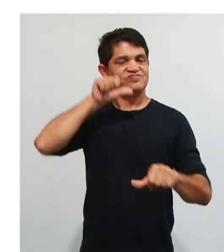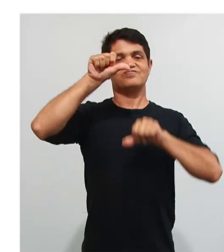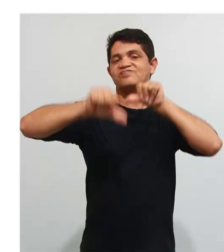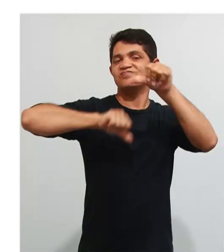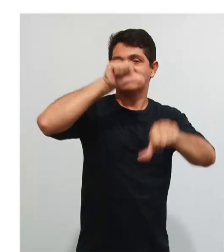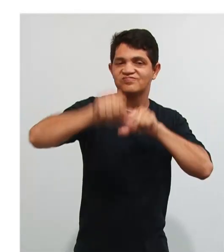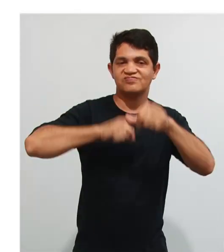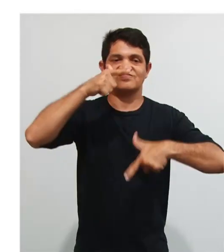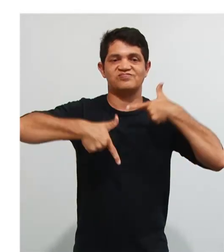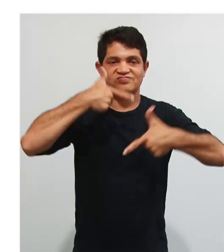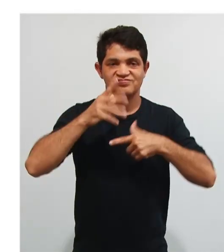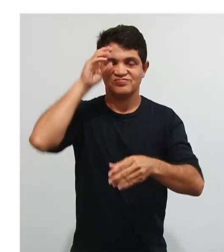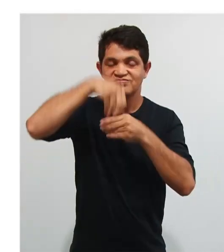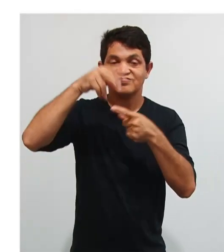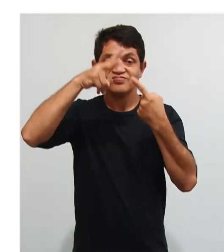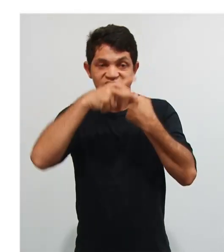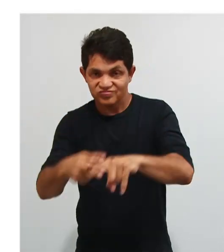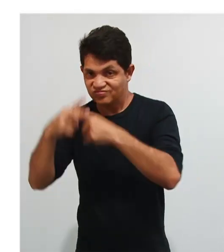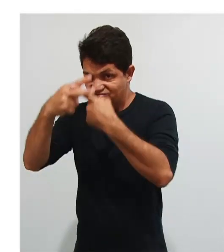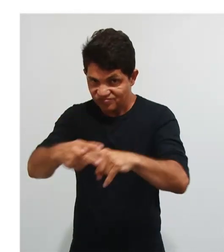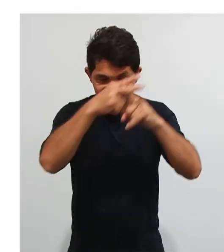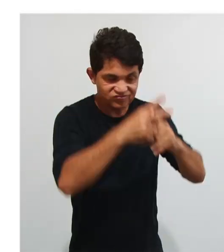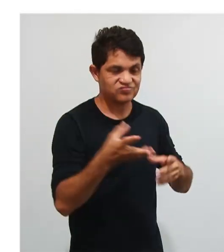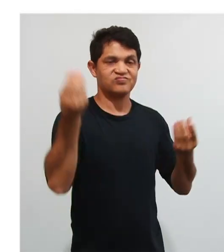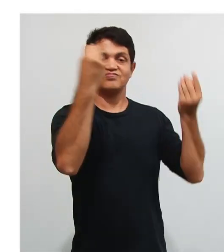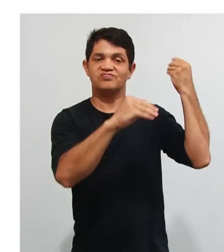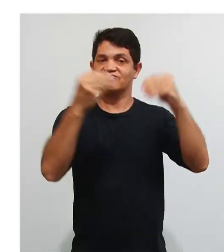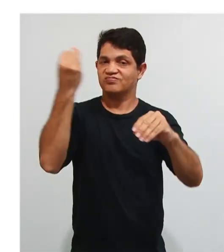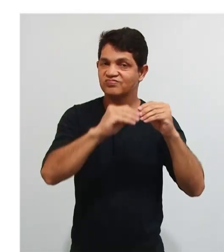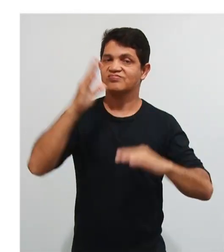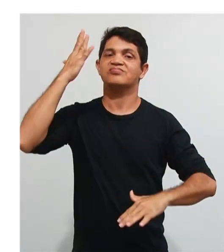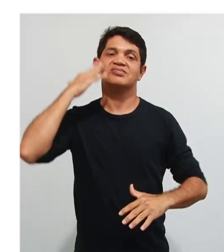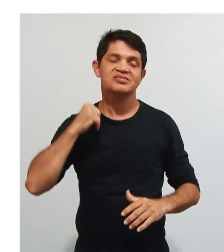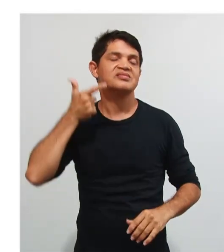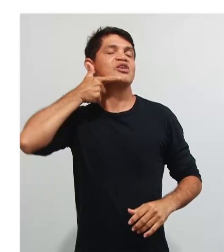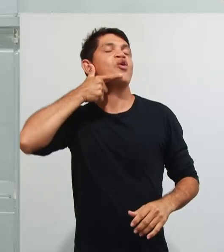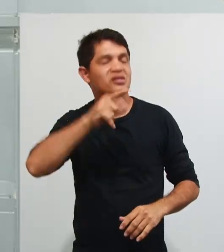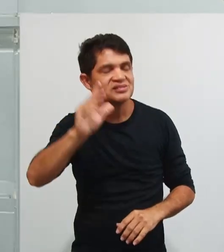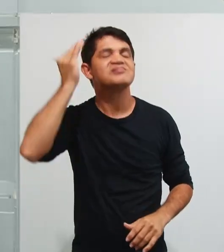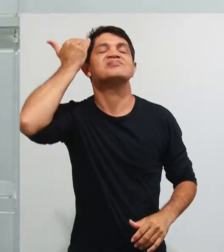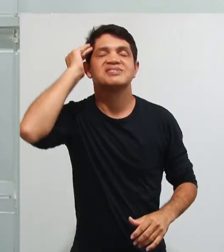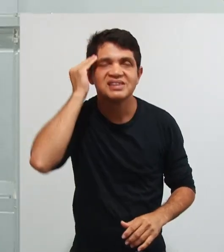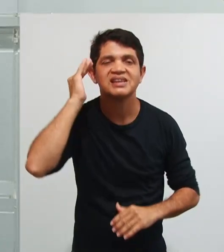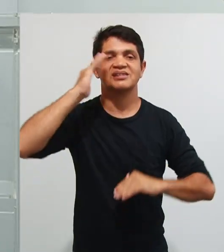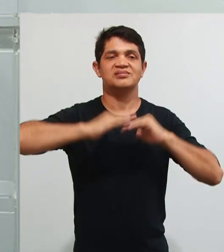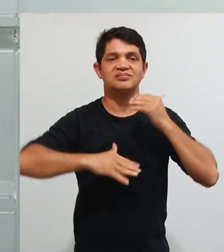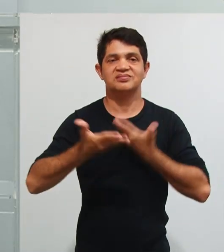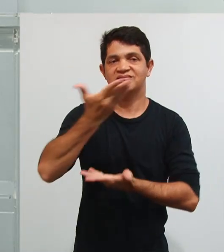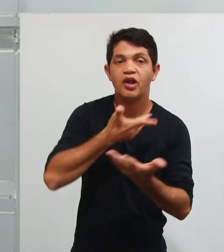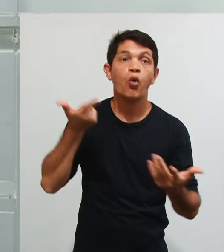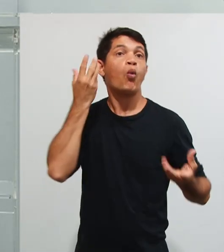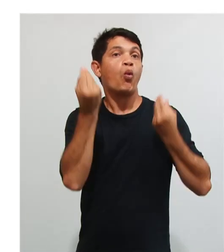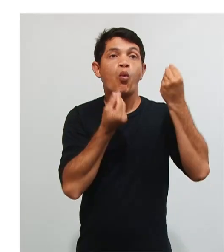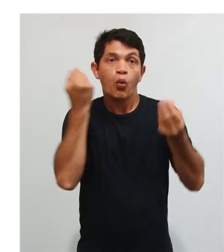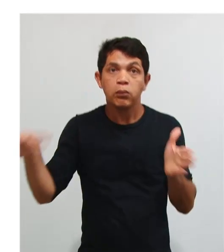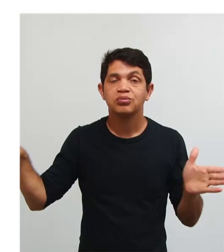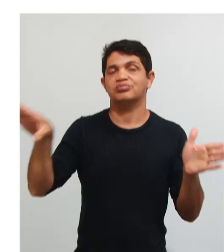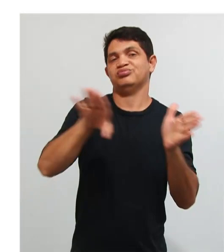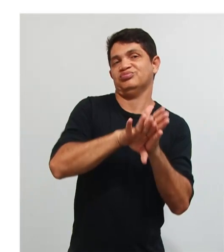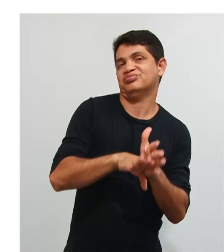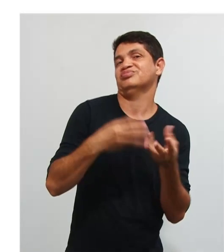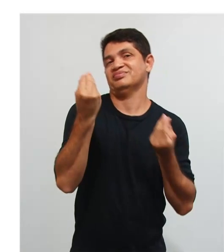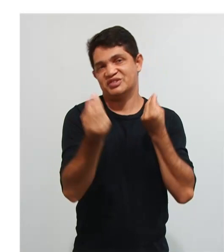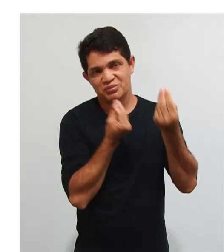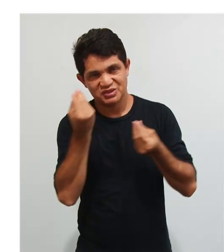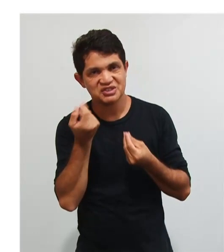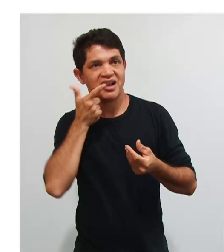transformá-lo através de ferramenta em algo que todos possam entender onde de fato eu quero chegar e ainda